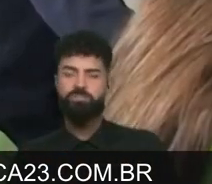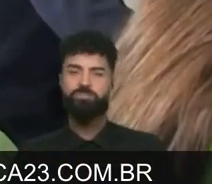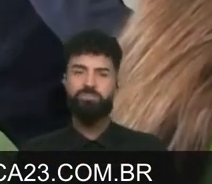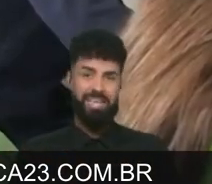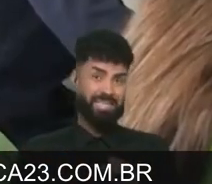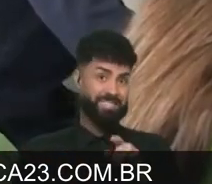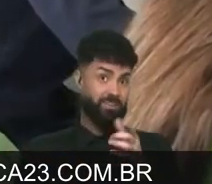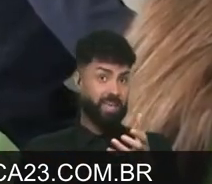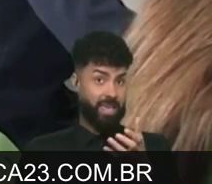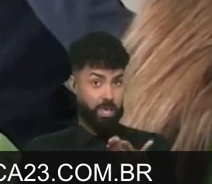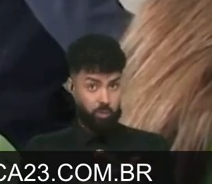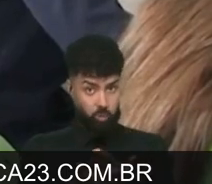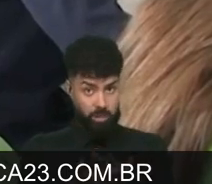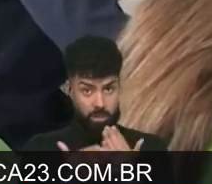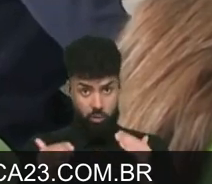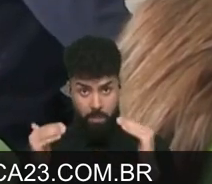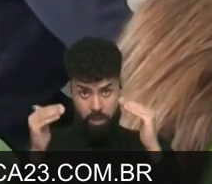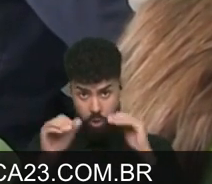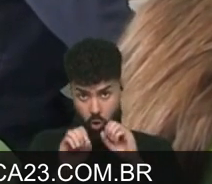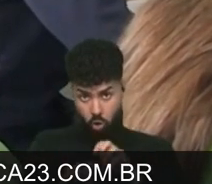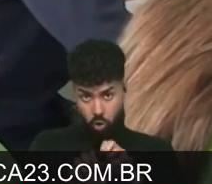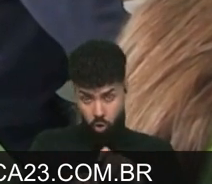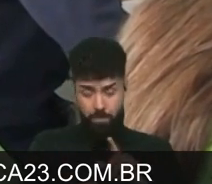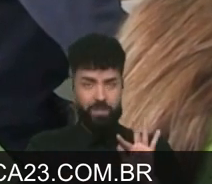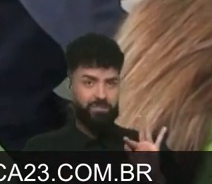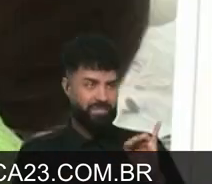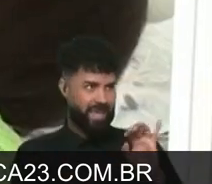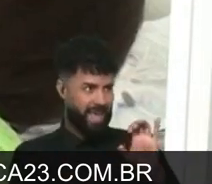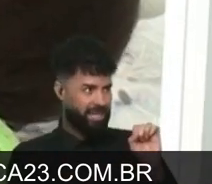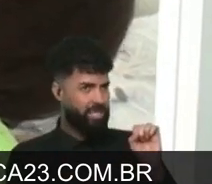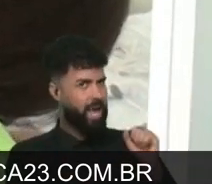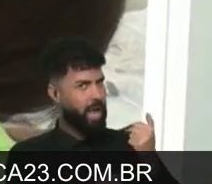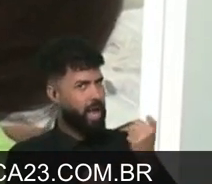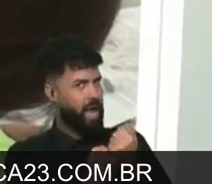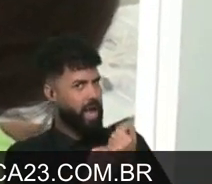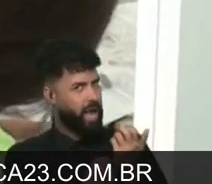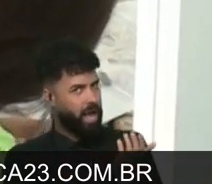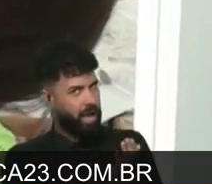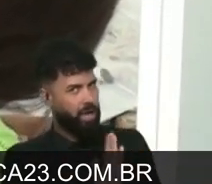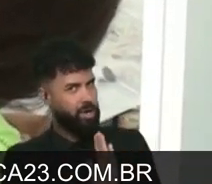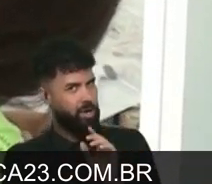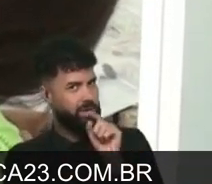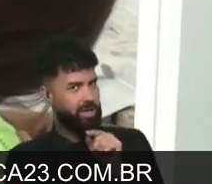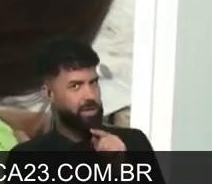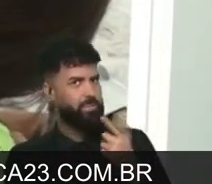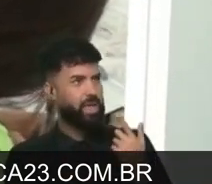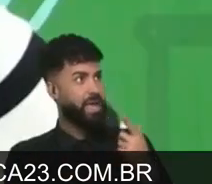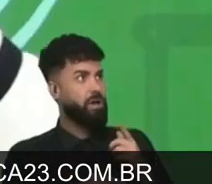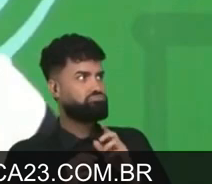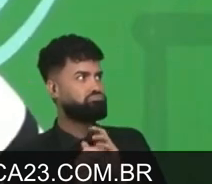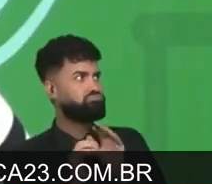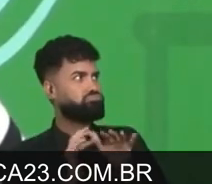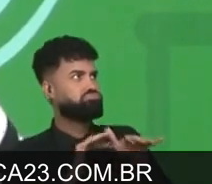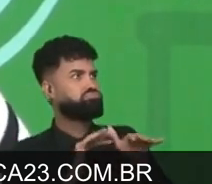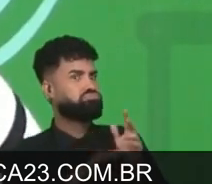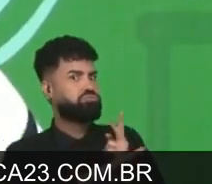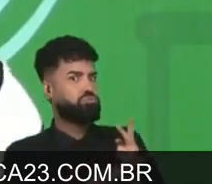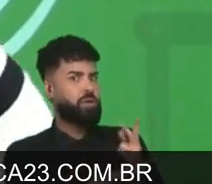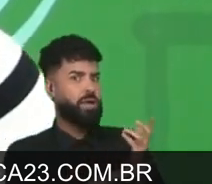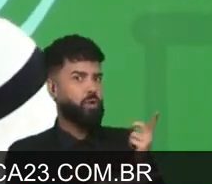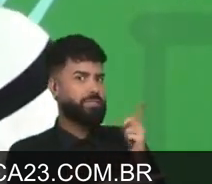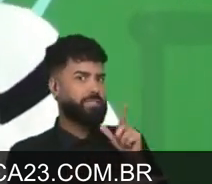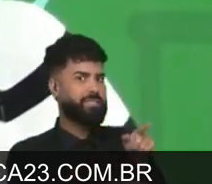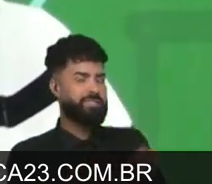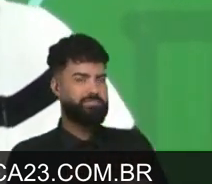quem pretende cursar o ensino superior, o FIES é um grande aliado e a demanda para consegui-lo é alta. Ela é bem grande,